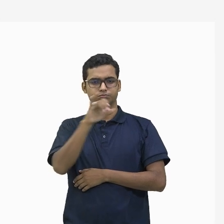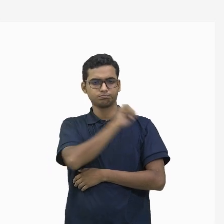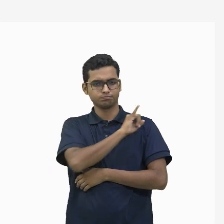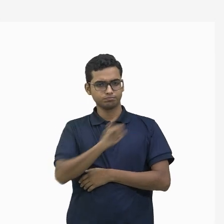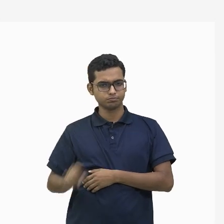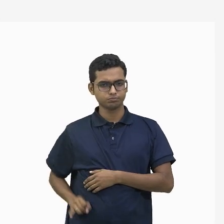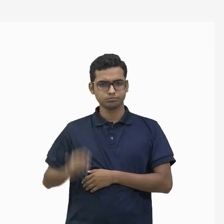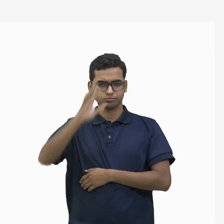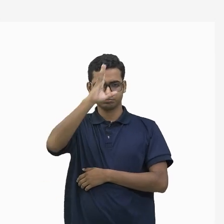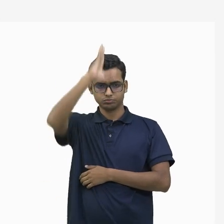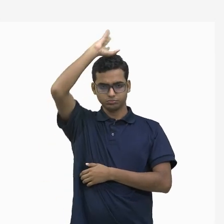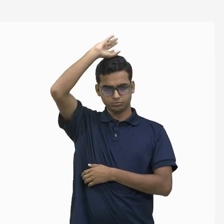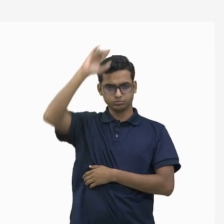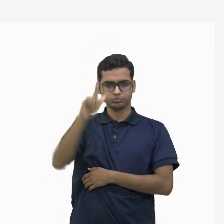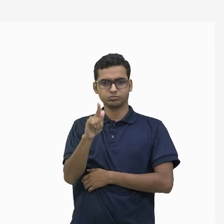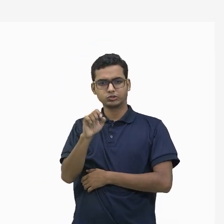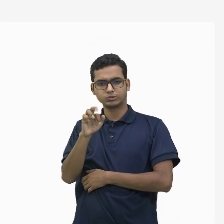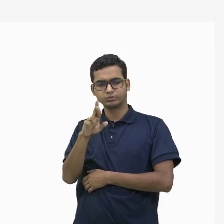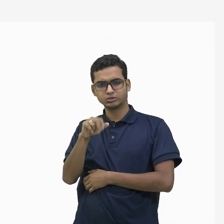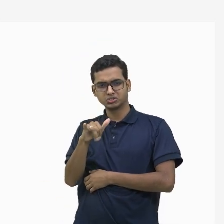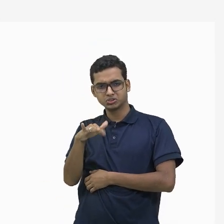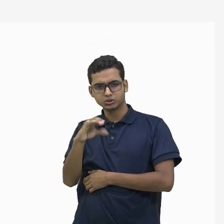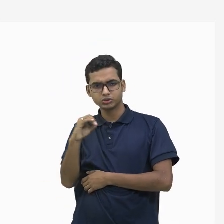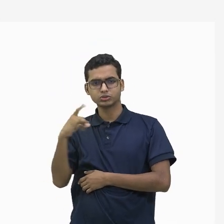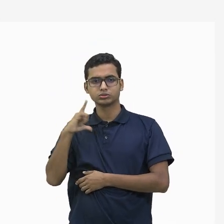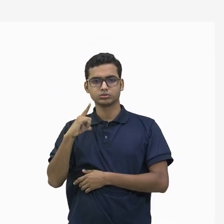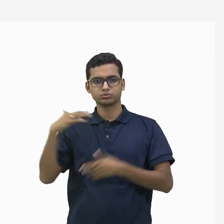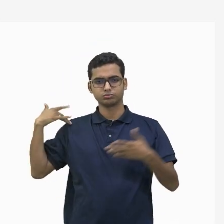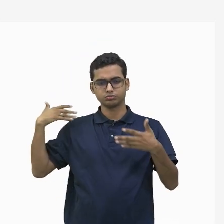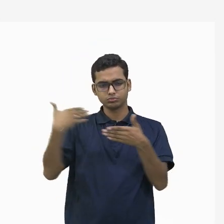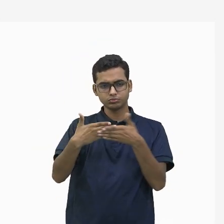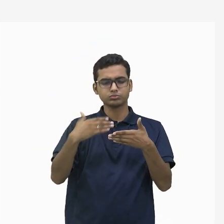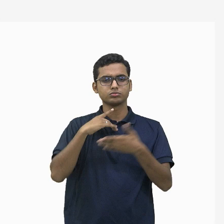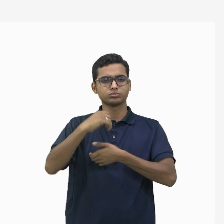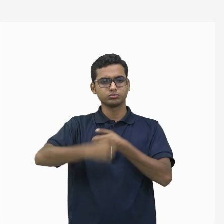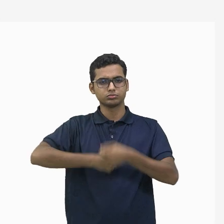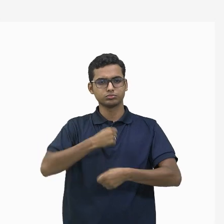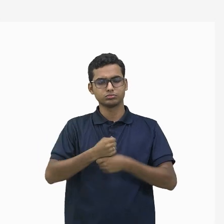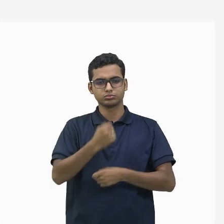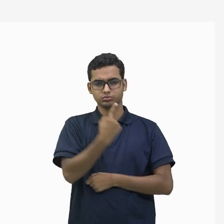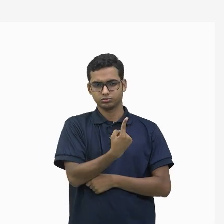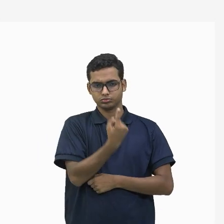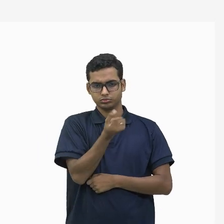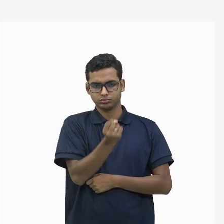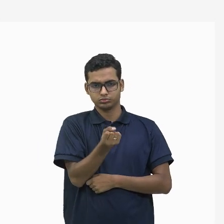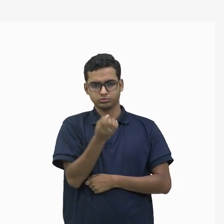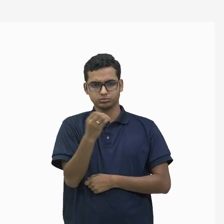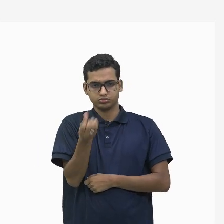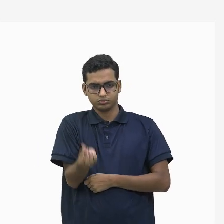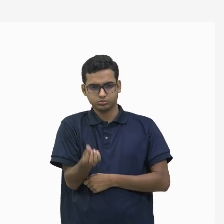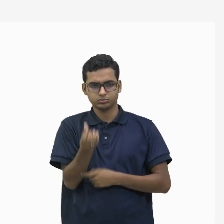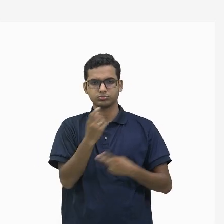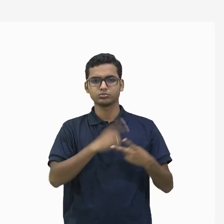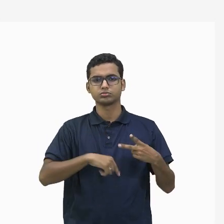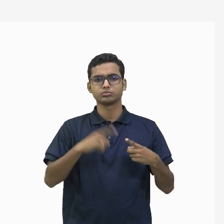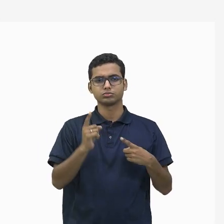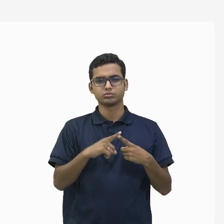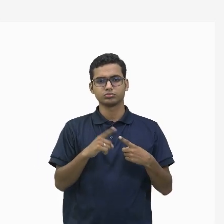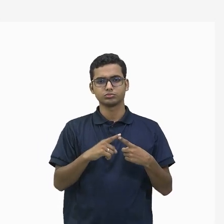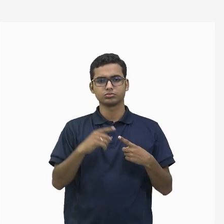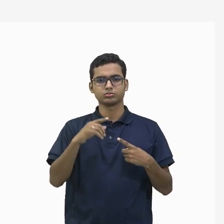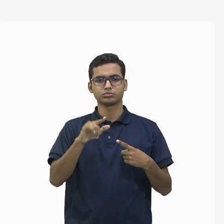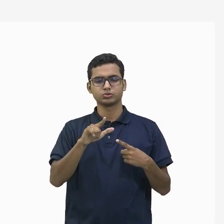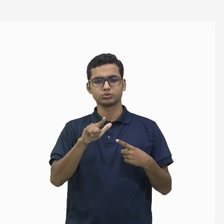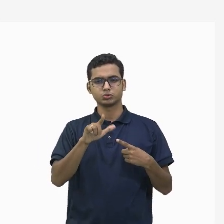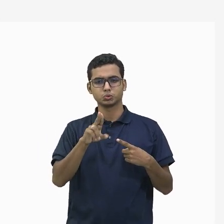até 1806. Carlos Magno, então, teve 3 filhos, Luís, aí o Piedoso, Carlos, o